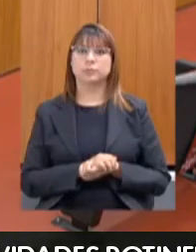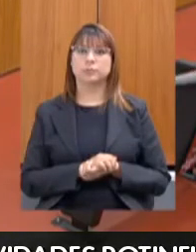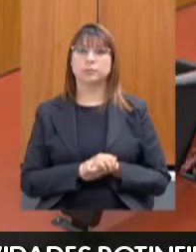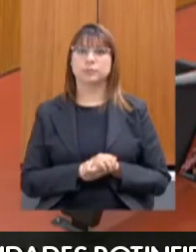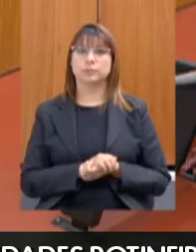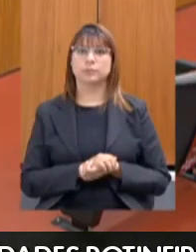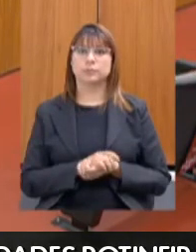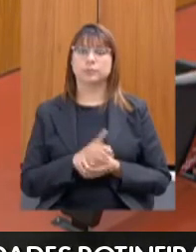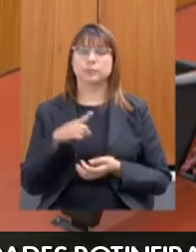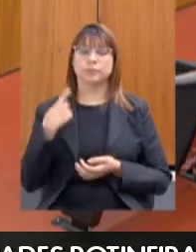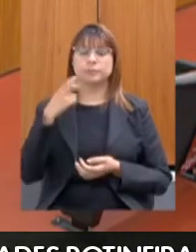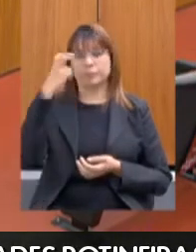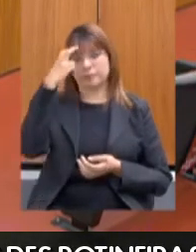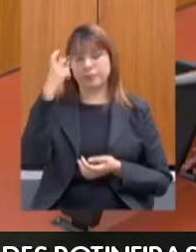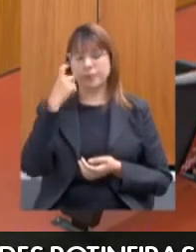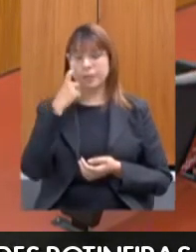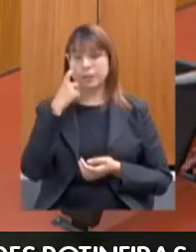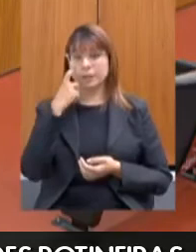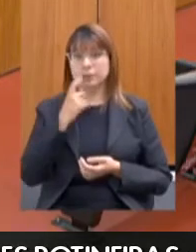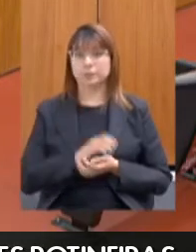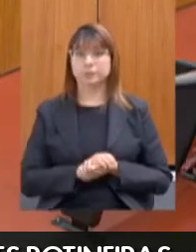deputado Zé Guilherme